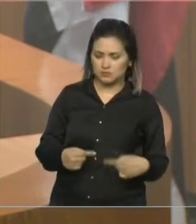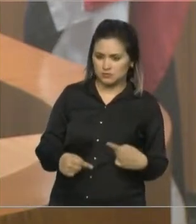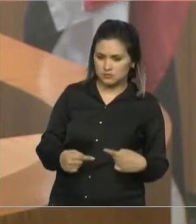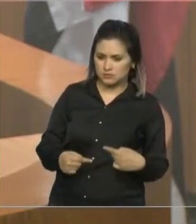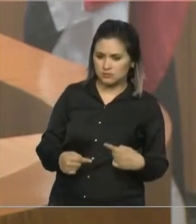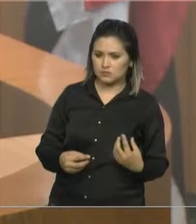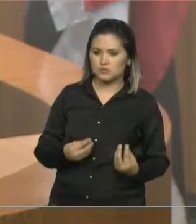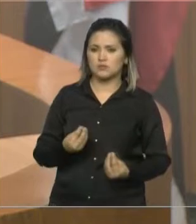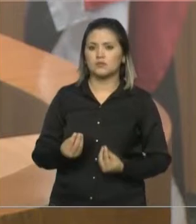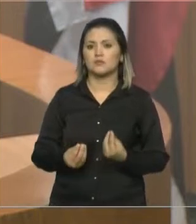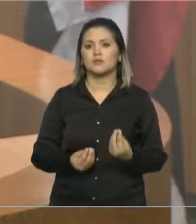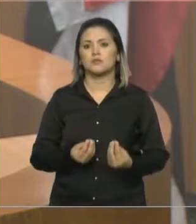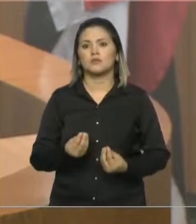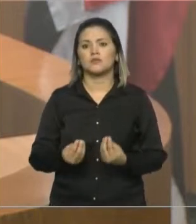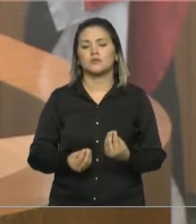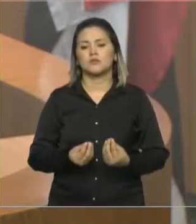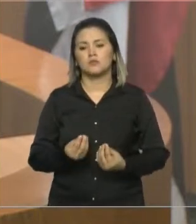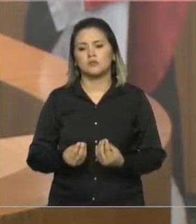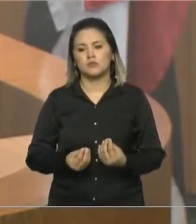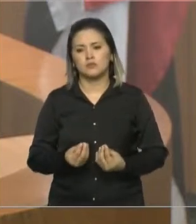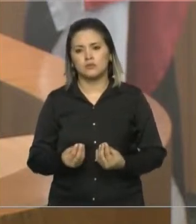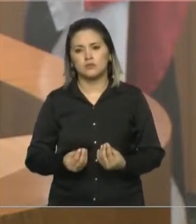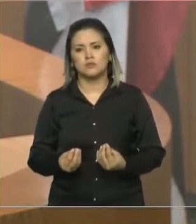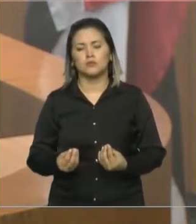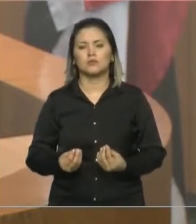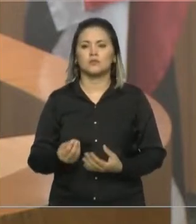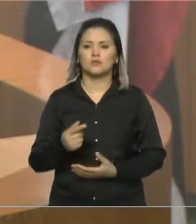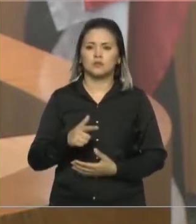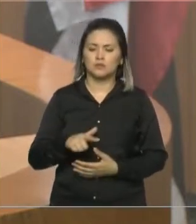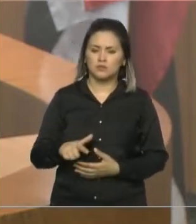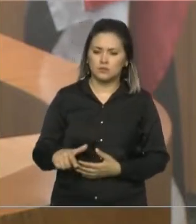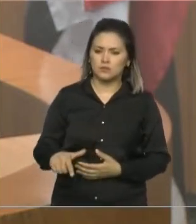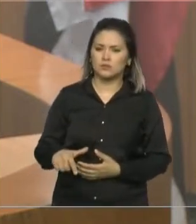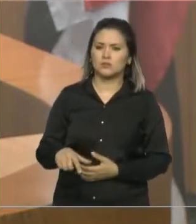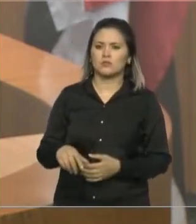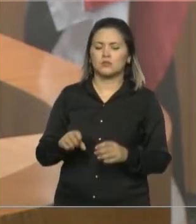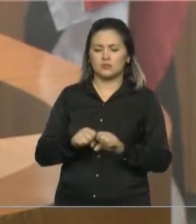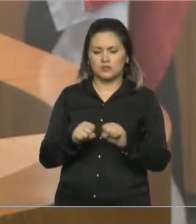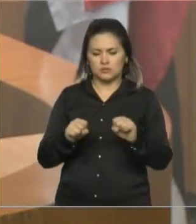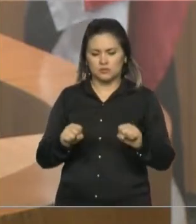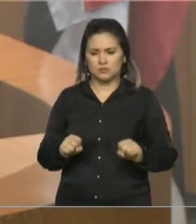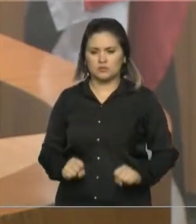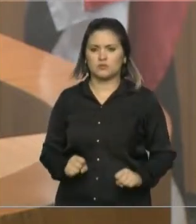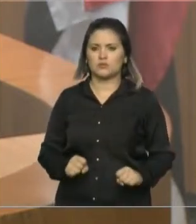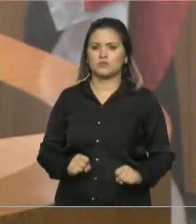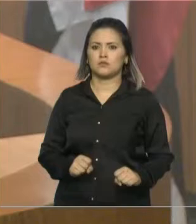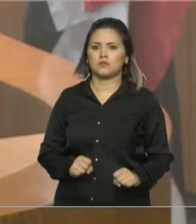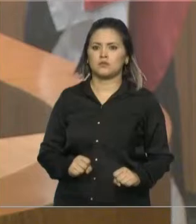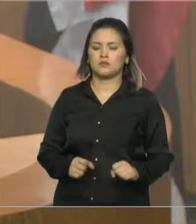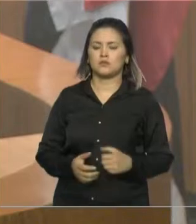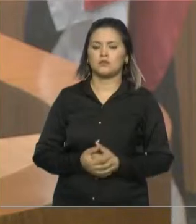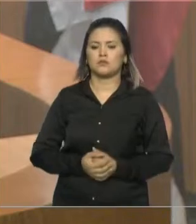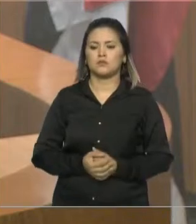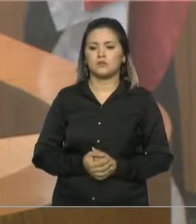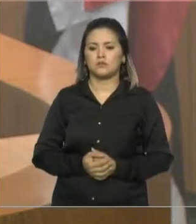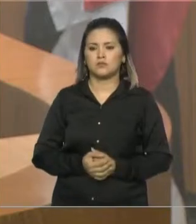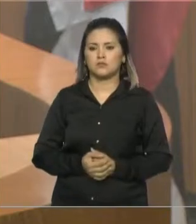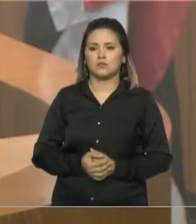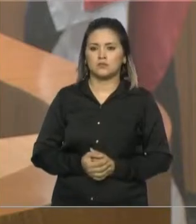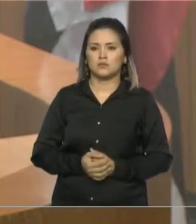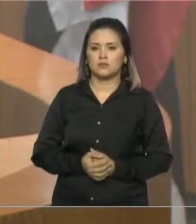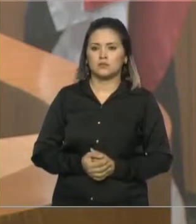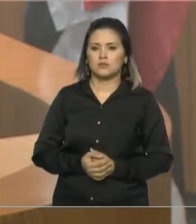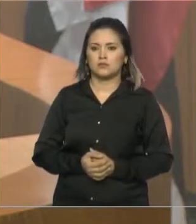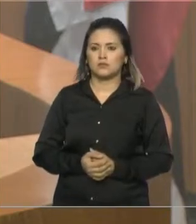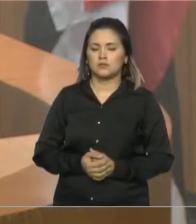a viabilidade do sistema no longo prazo. É necessário uma interrupção desse processo decisório para a gente ver o